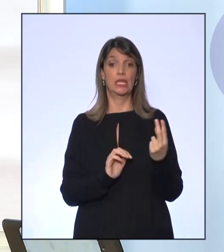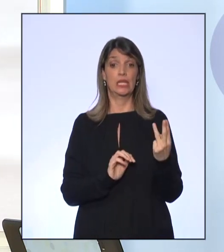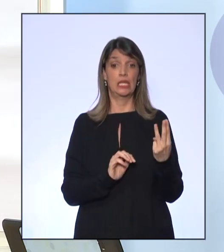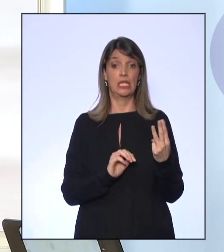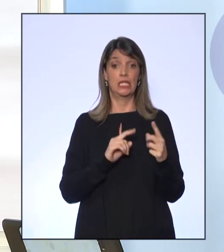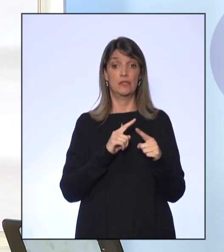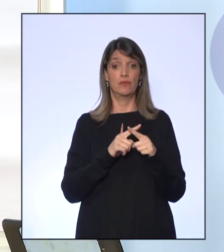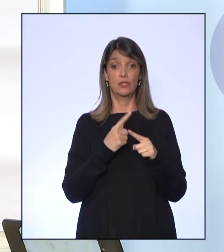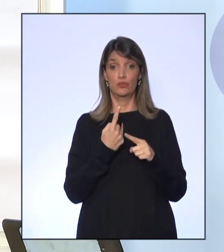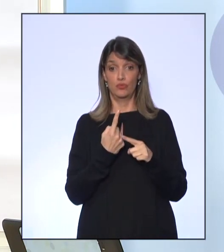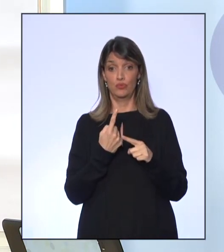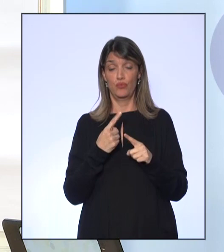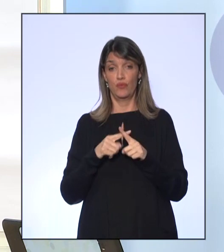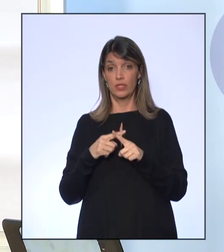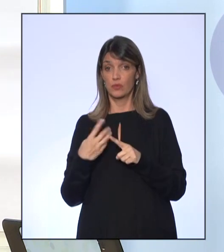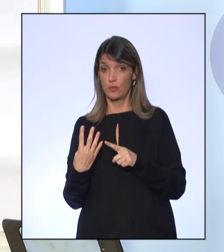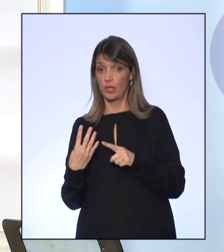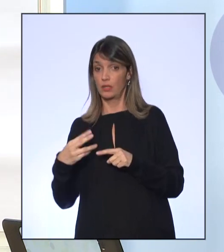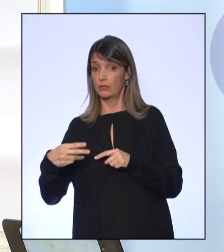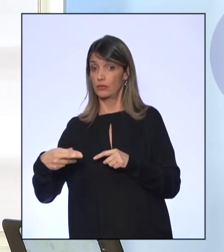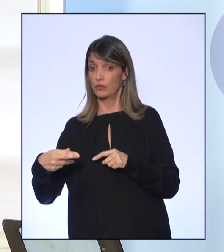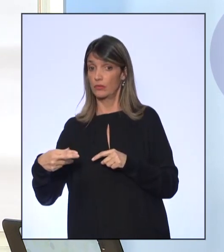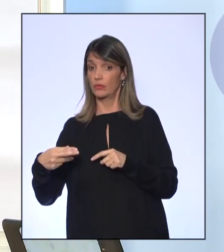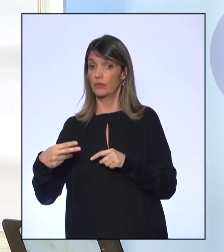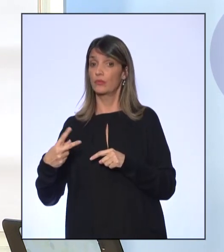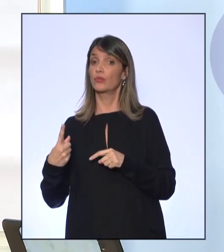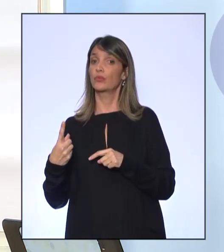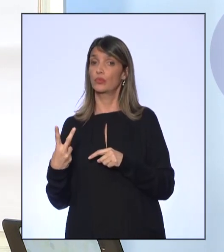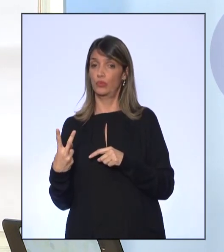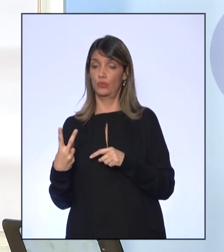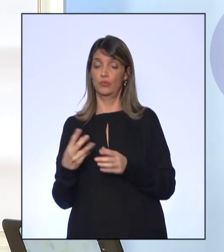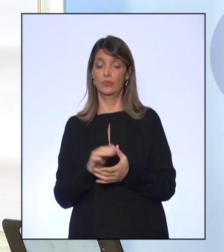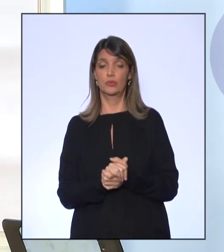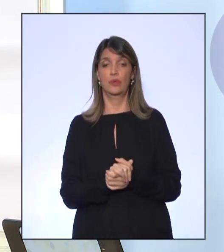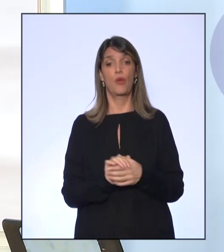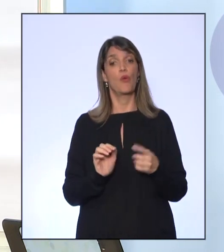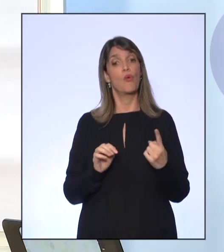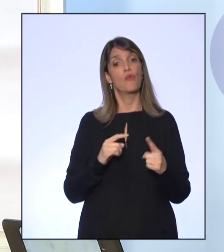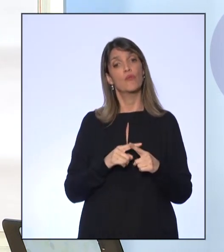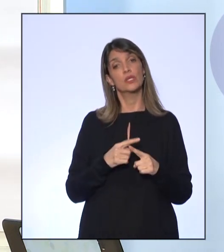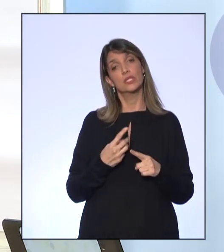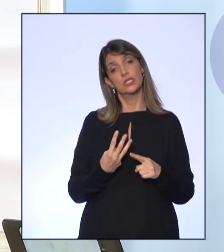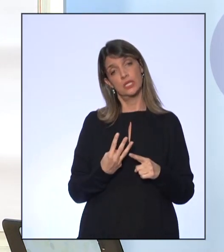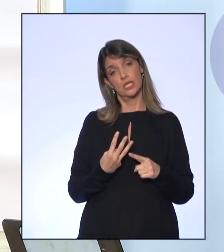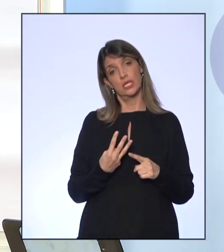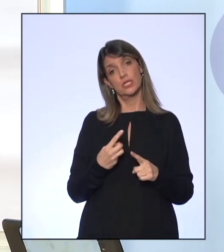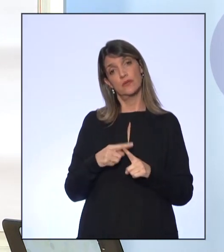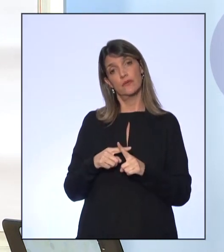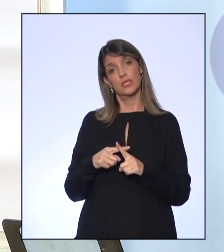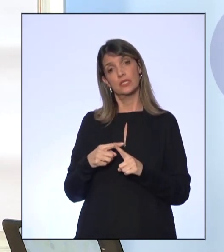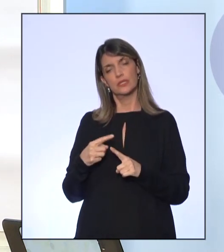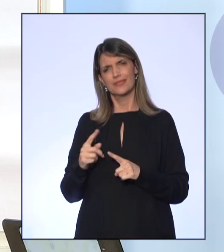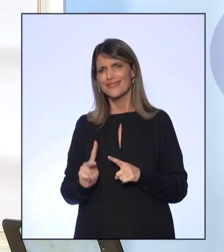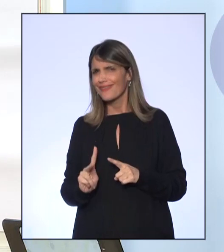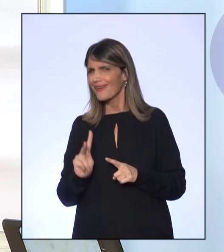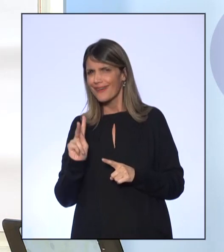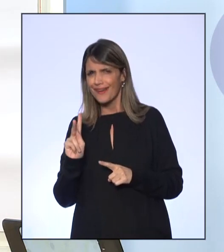3 vezes 1 dá 3, vezes 4, 12. 1 vezes 3, 3 vezes